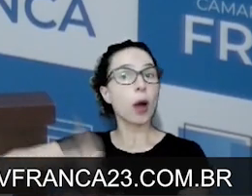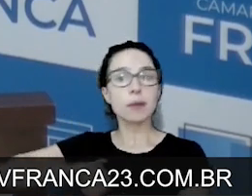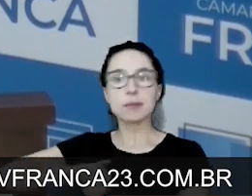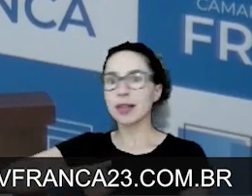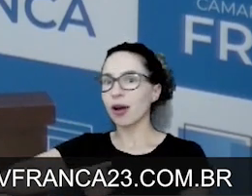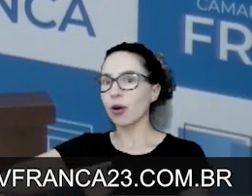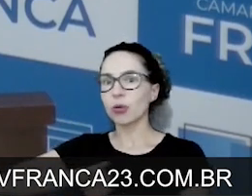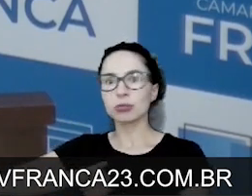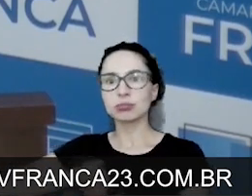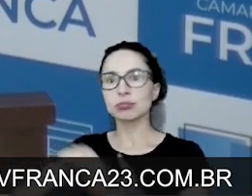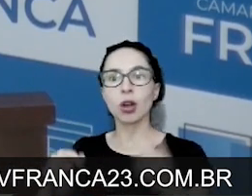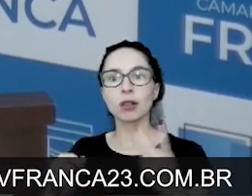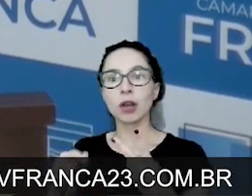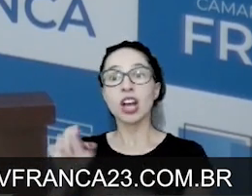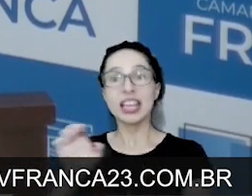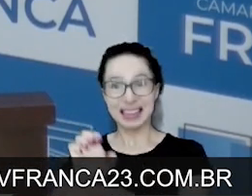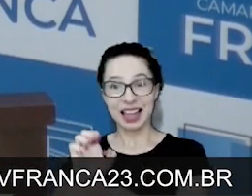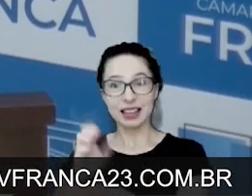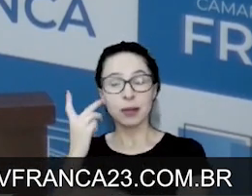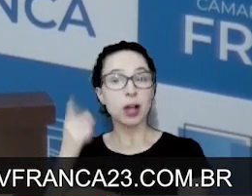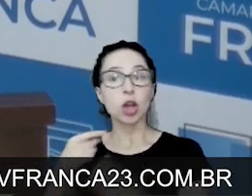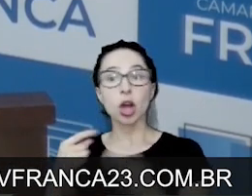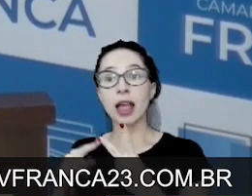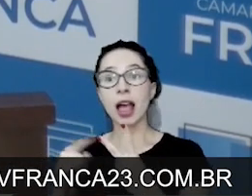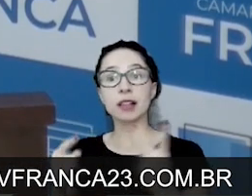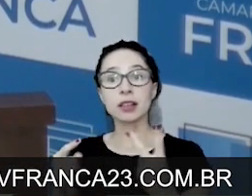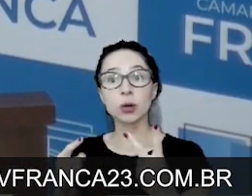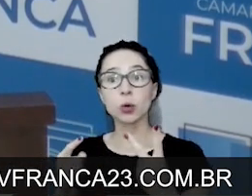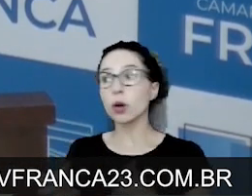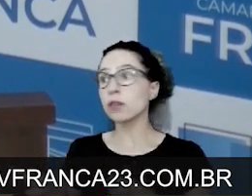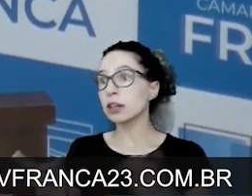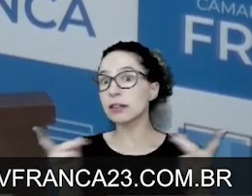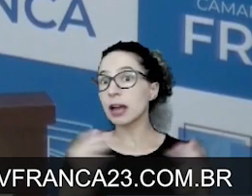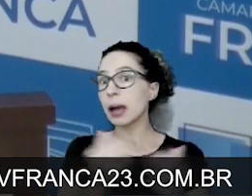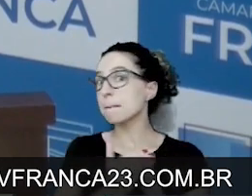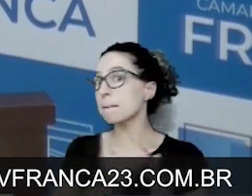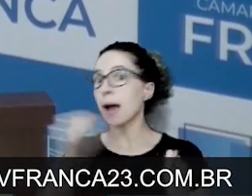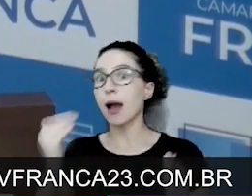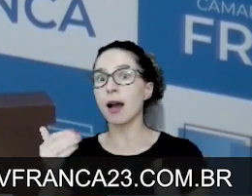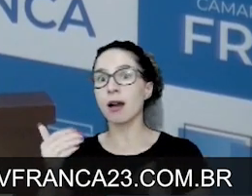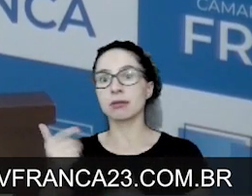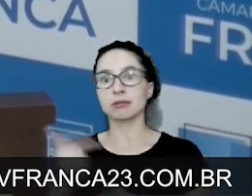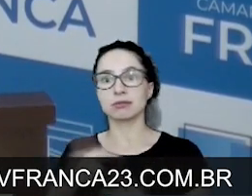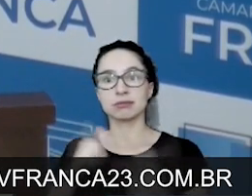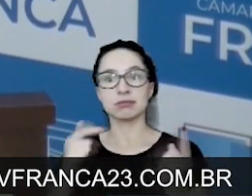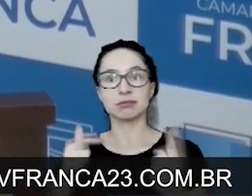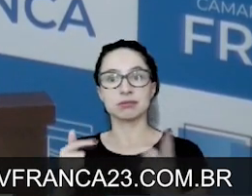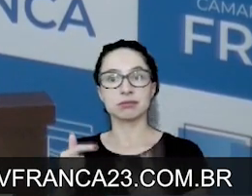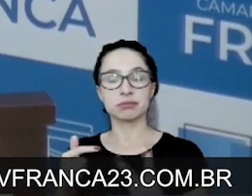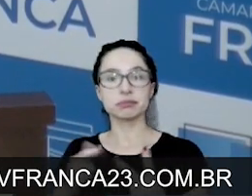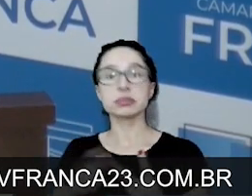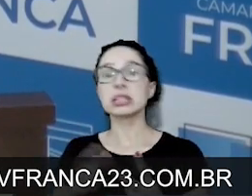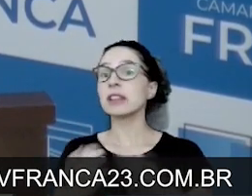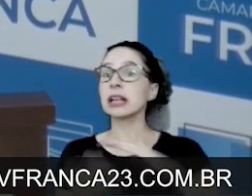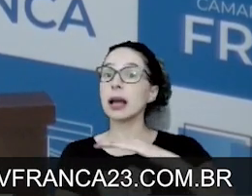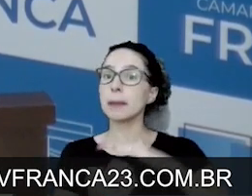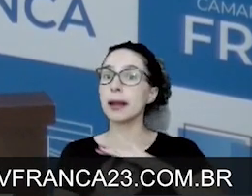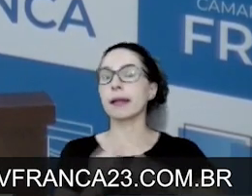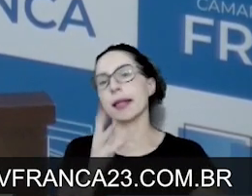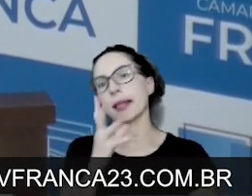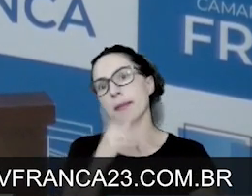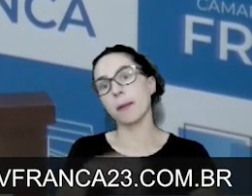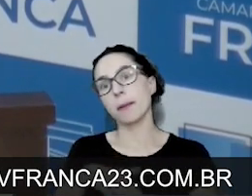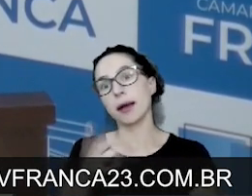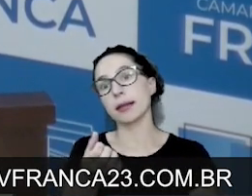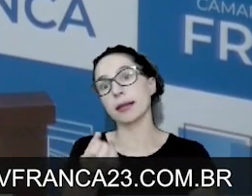No estado de São Paulo, nós somos a segunda cidade maior. Nossas indústrias, muitas vezes, levam mais de 60 dias, como eu falei, e com